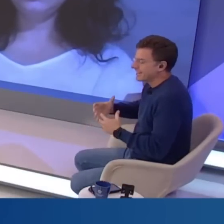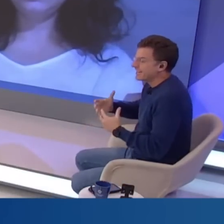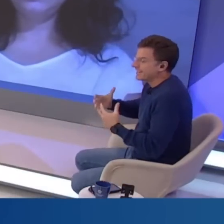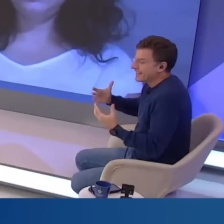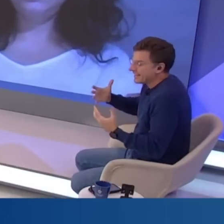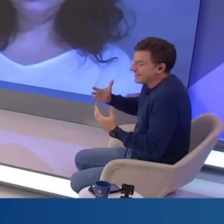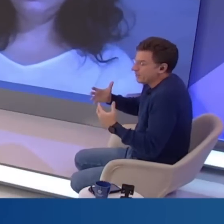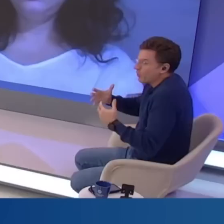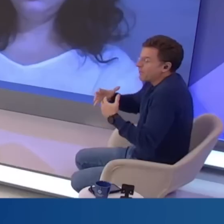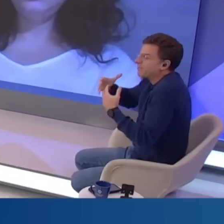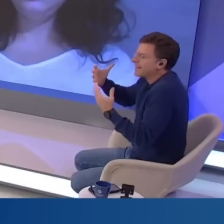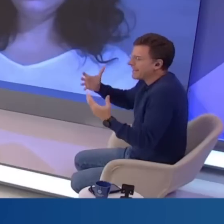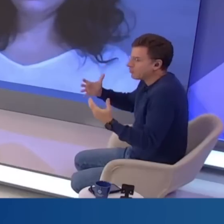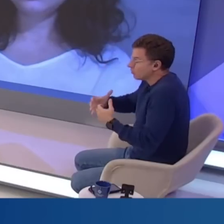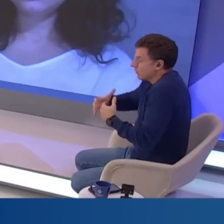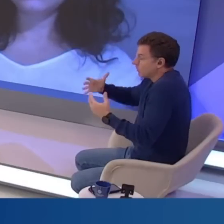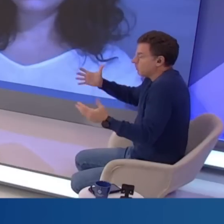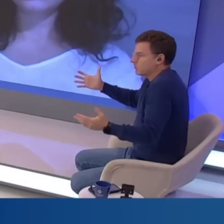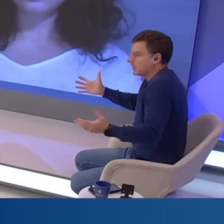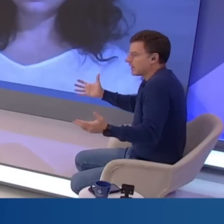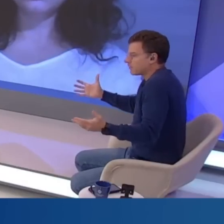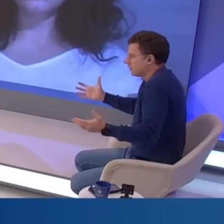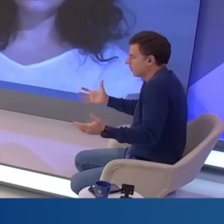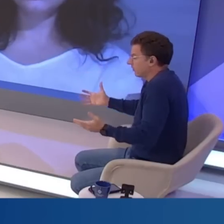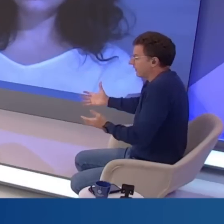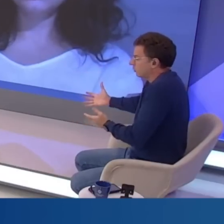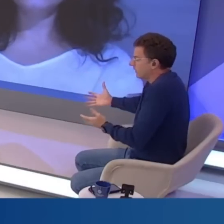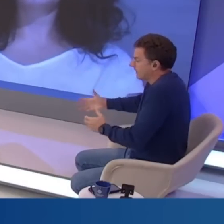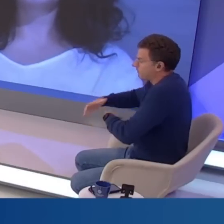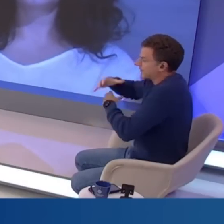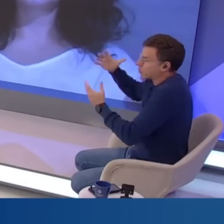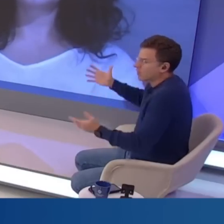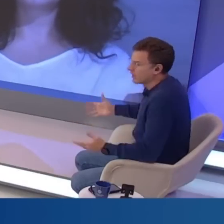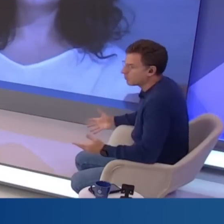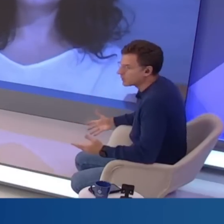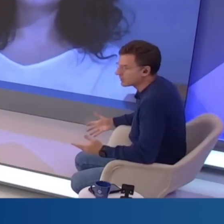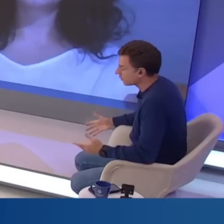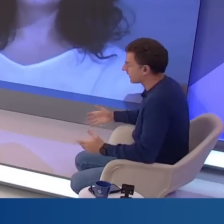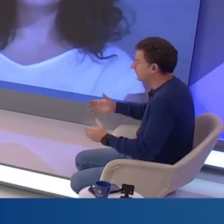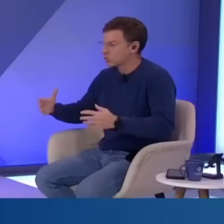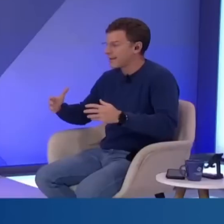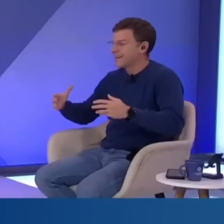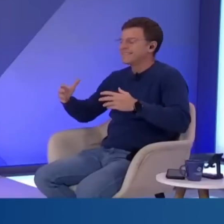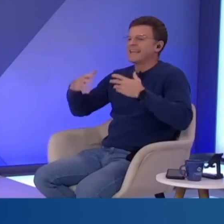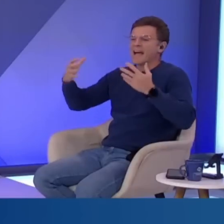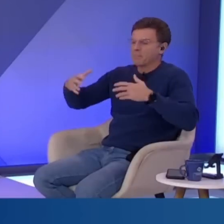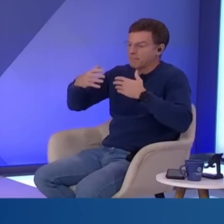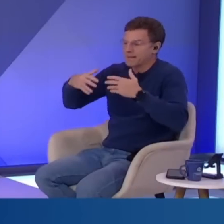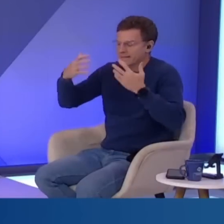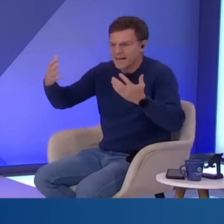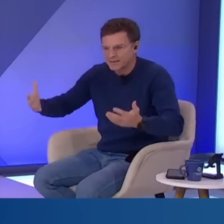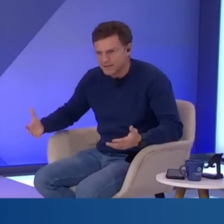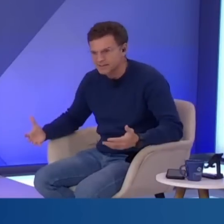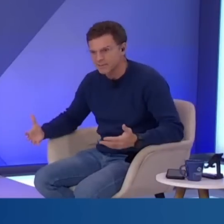país que ele tem o privilégio de ter muitas possibilidades. O Brasil tem petróleo em abundância, o Brasil tem